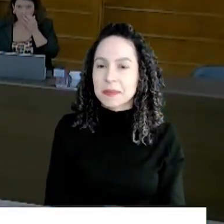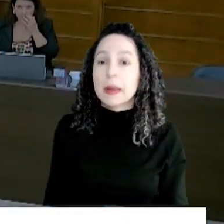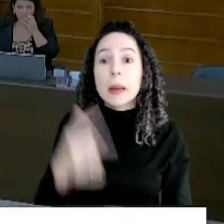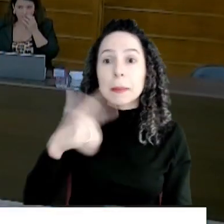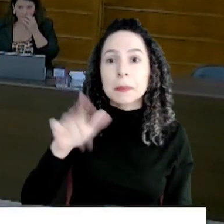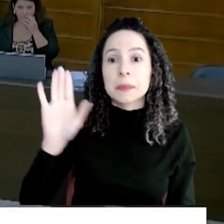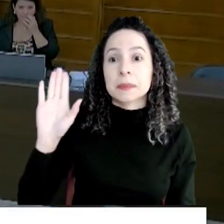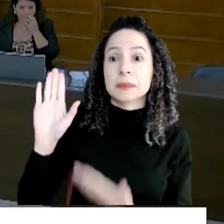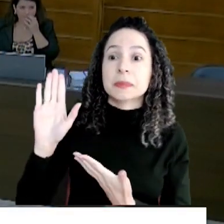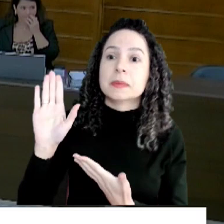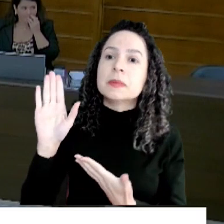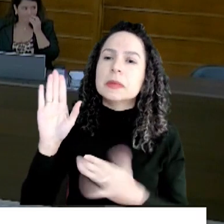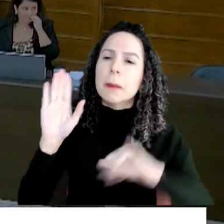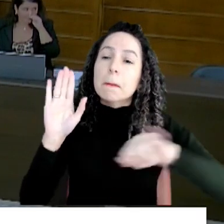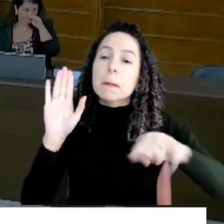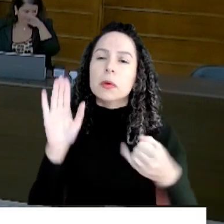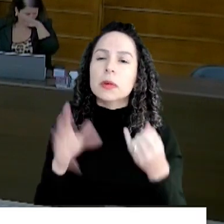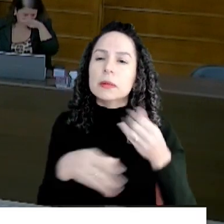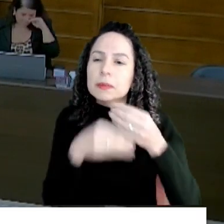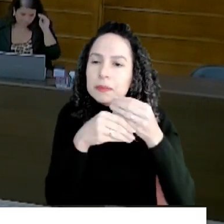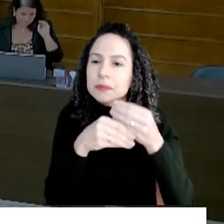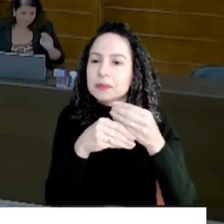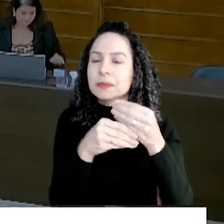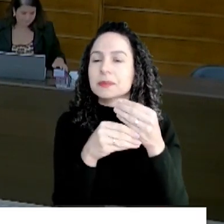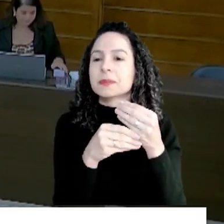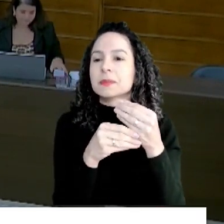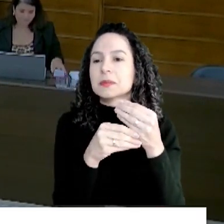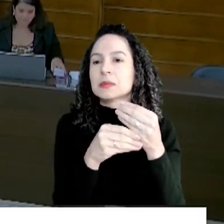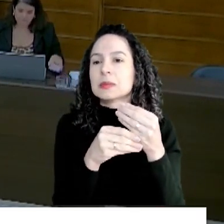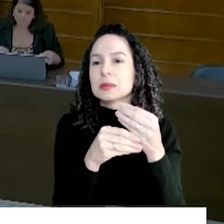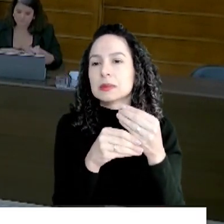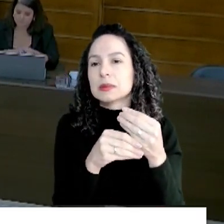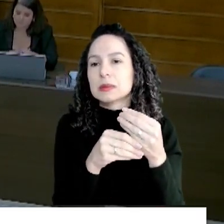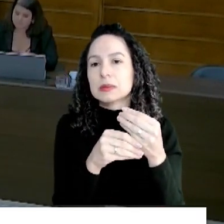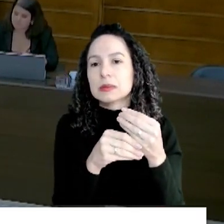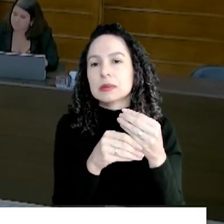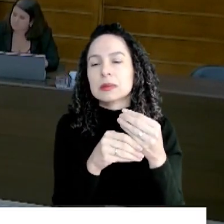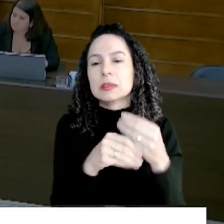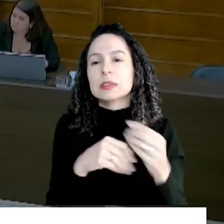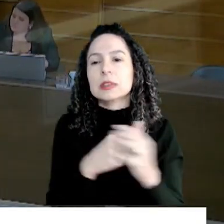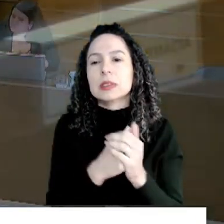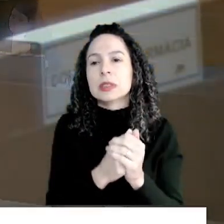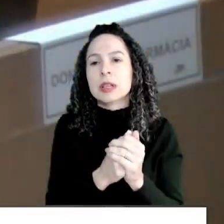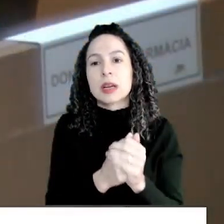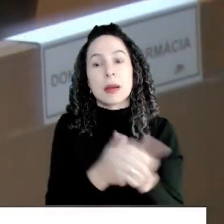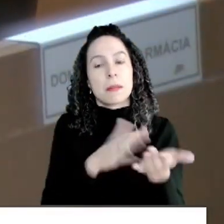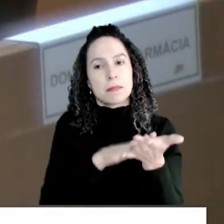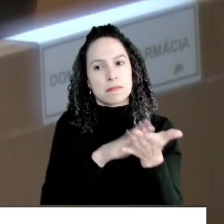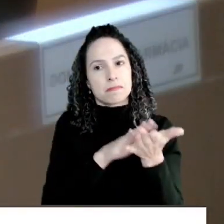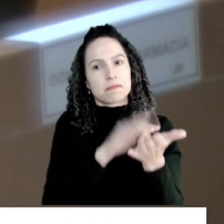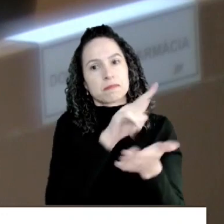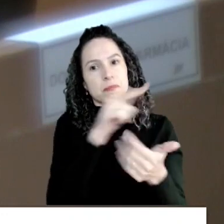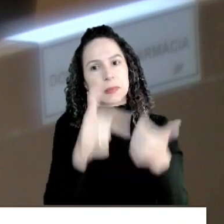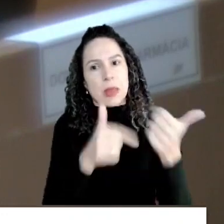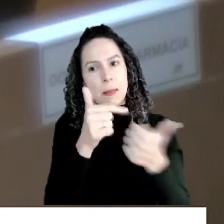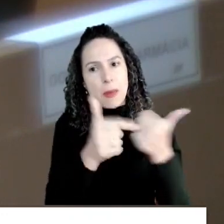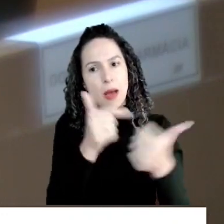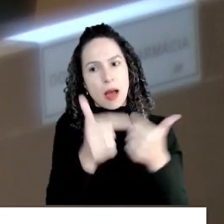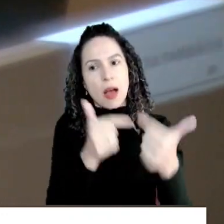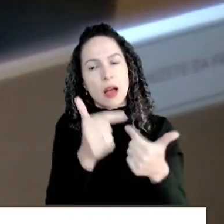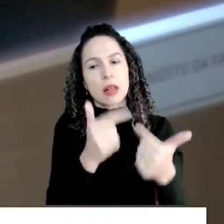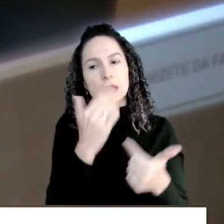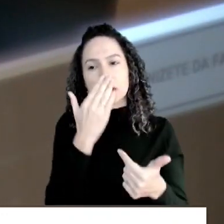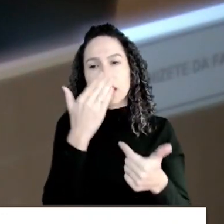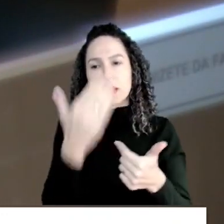Não, pois não. Só aproveitar, te parabenizar pelo seu trabalho à frente da Secretaria de Esporte do